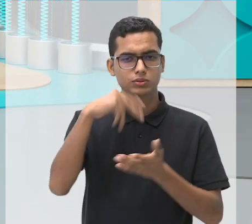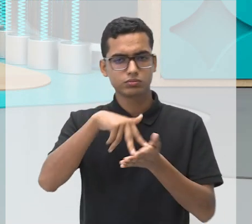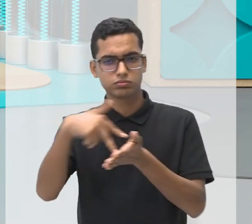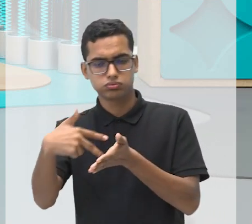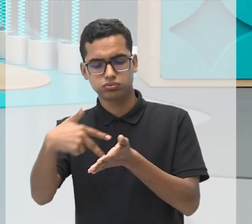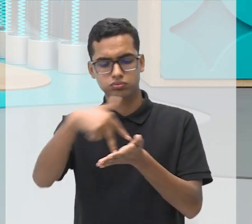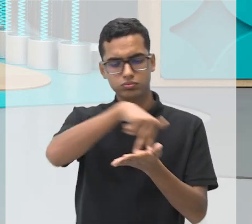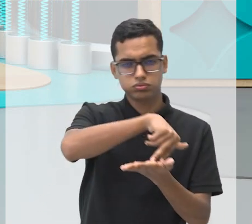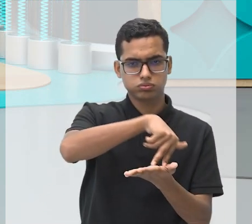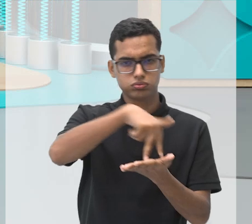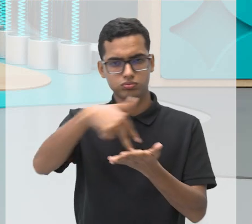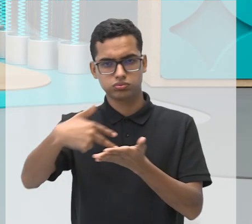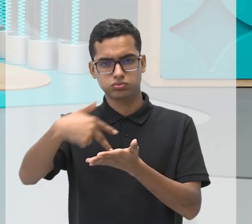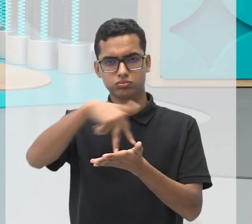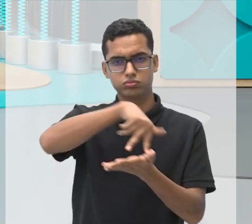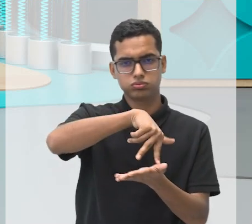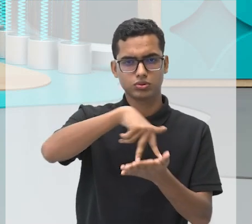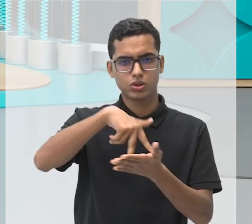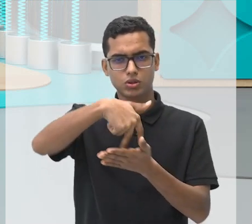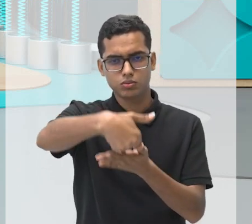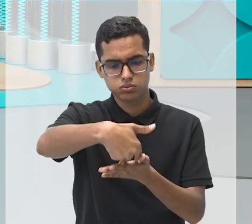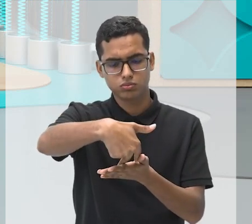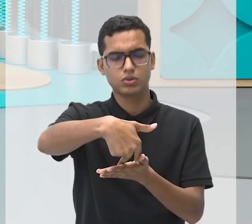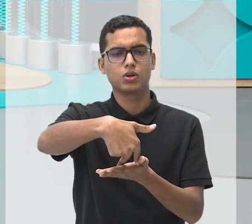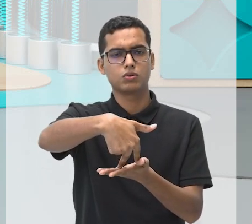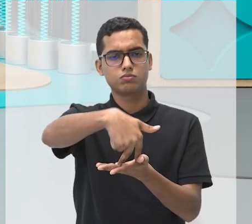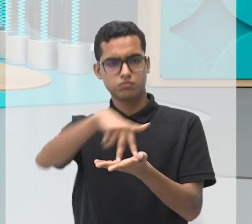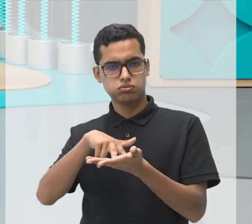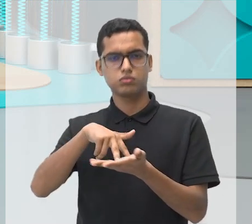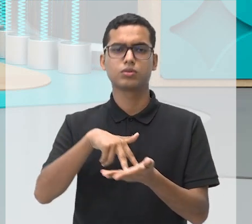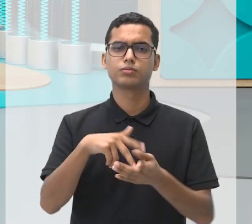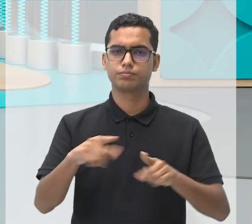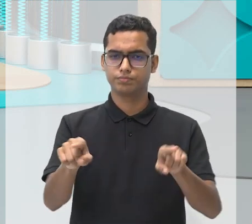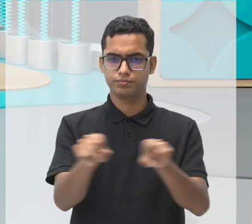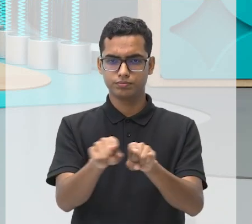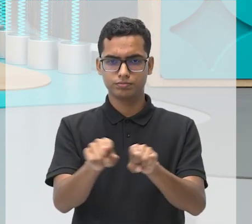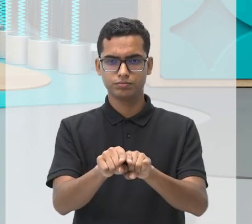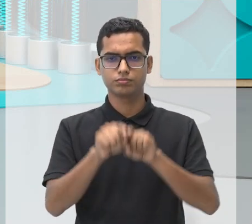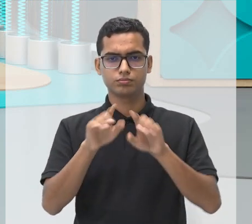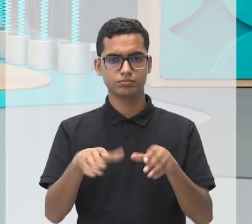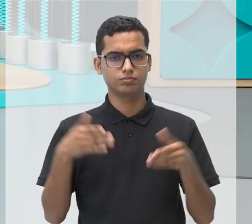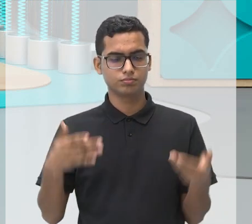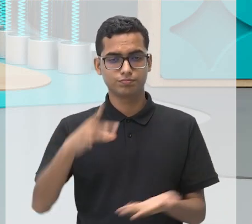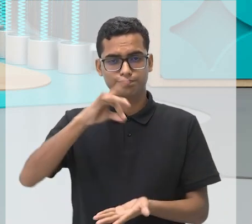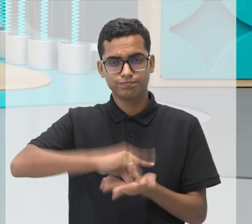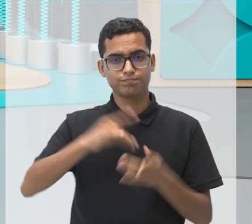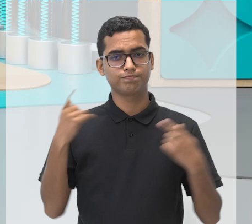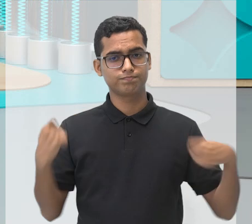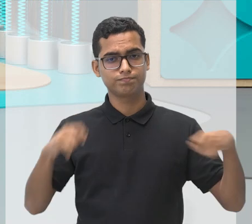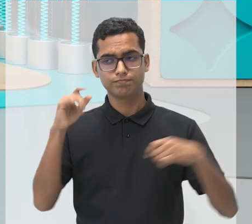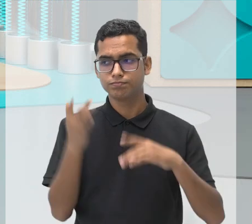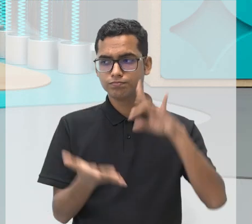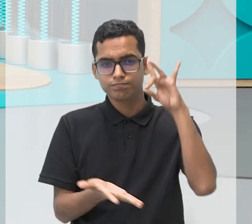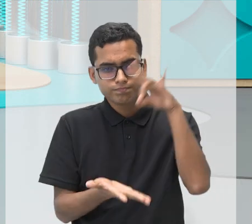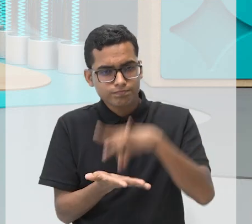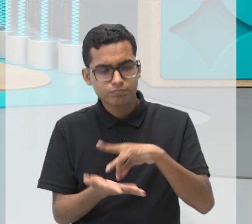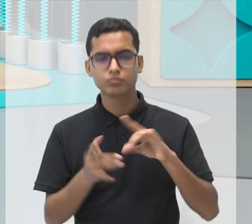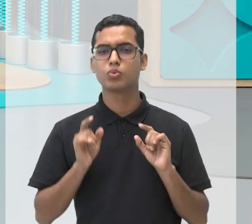para um lado, para o outro, para frente, quem sabe, ou para trás. Então, é um aspecto que precisa